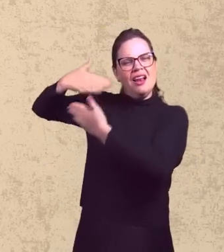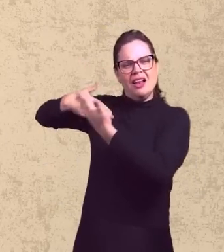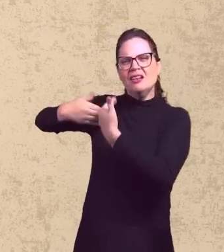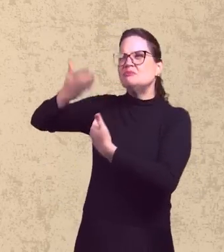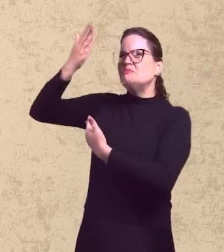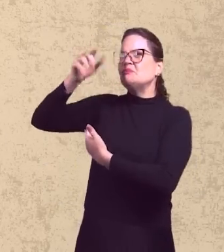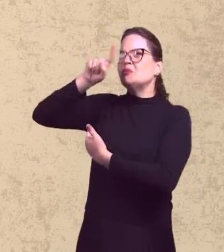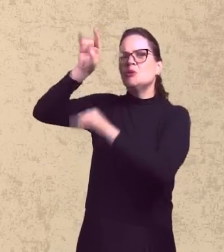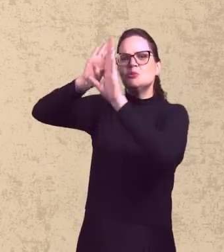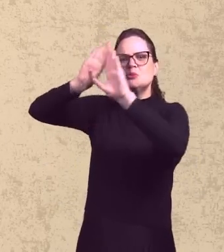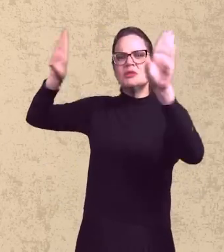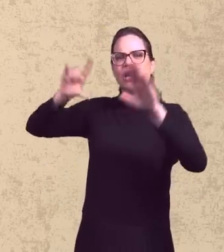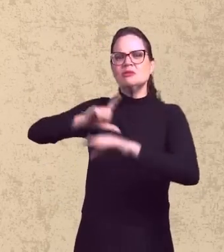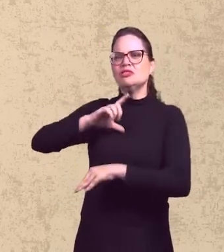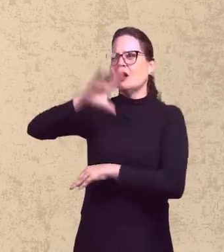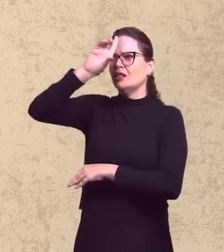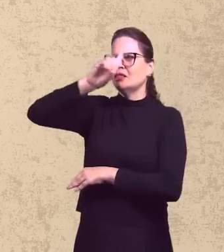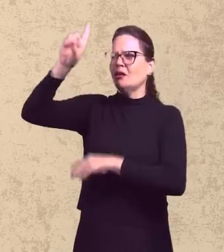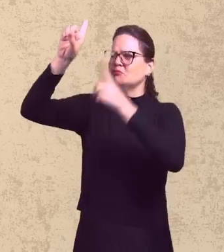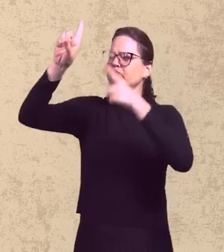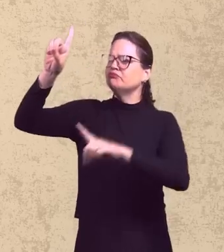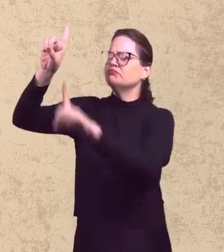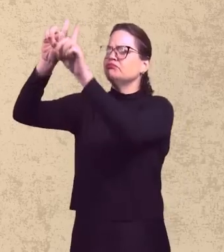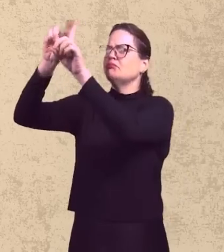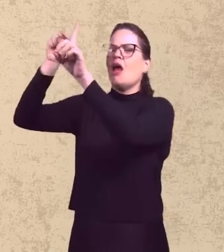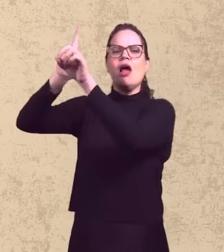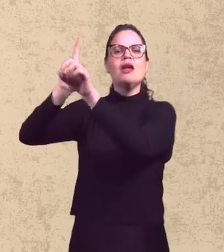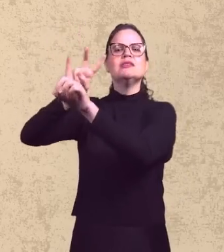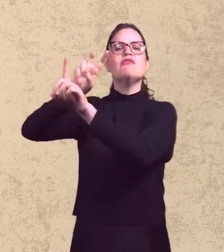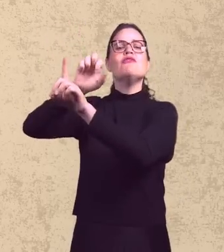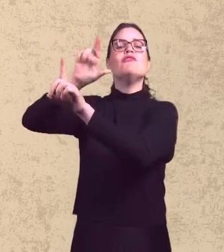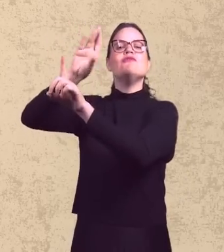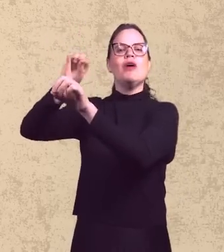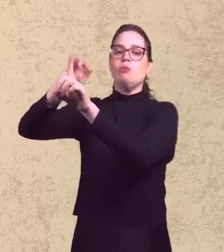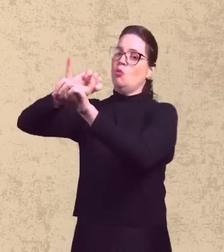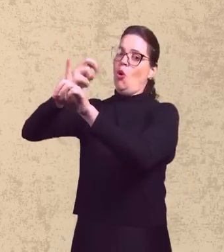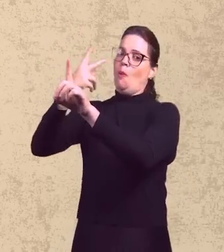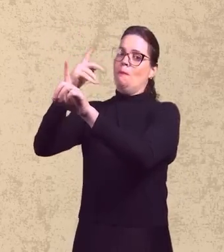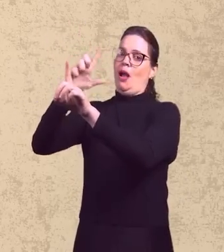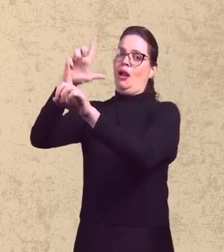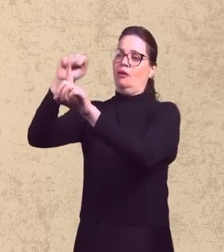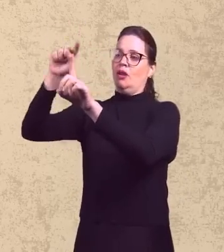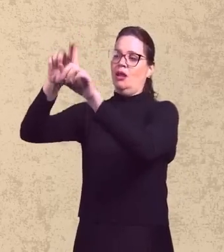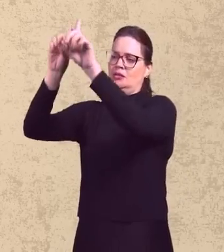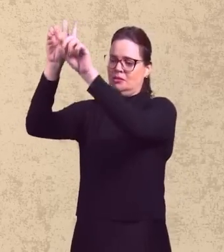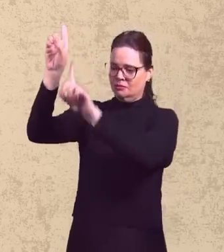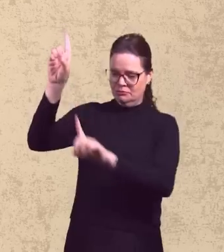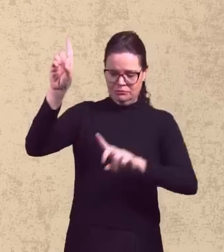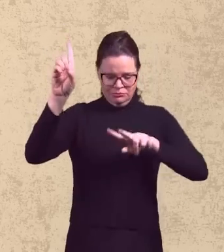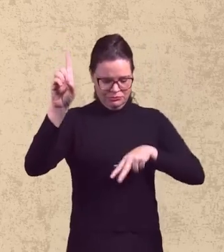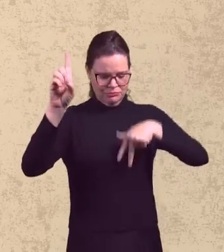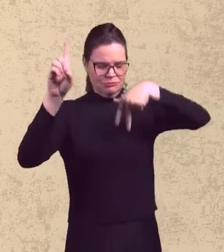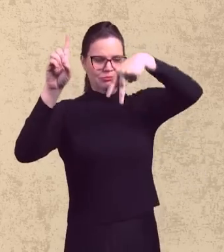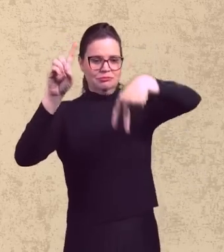era o Verbo, e o Verbo estava com Deus, e o Verbo era Deus.